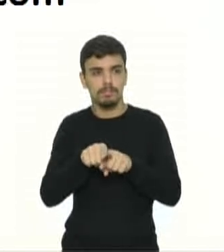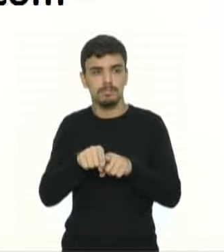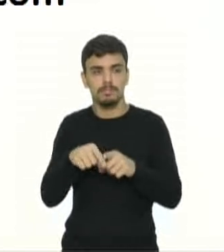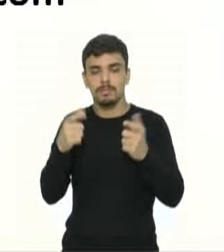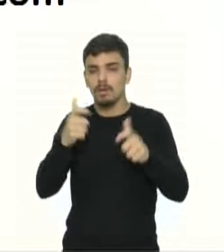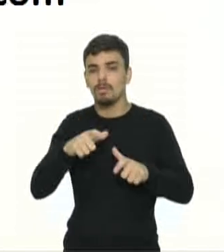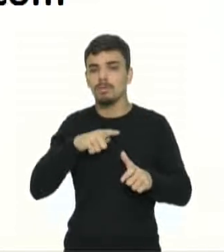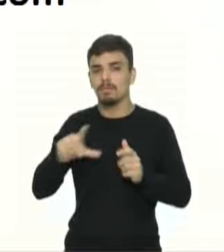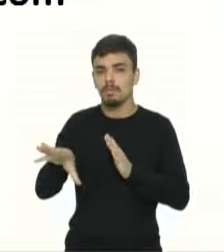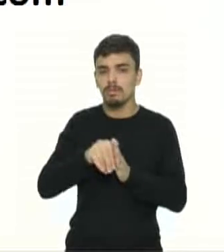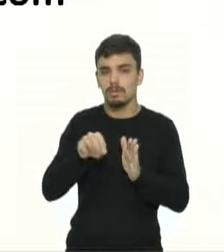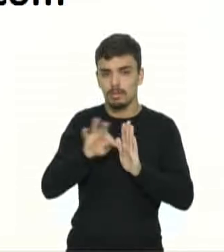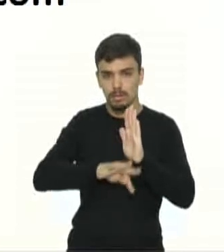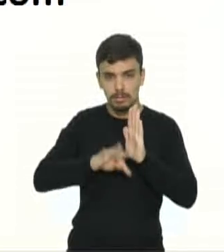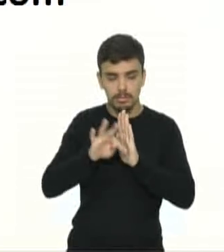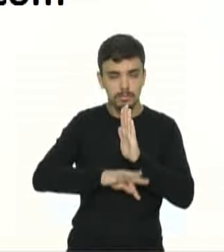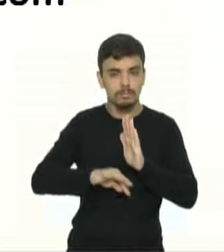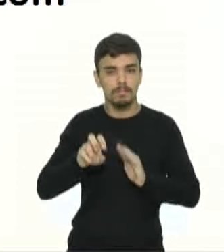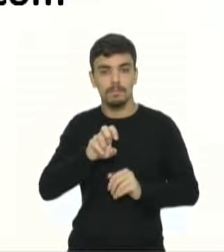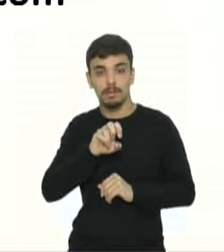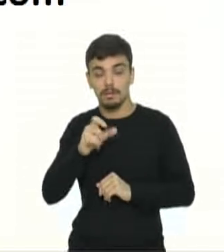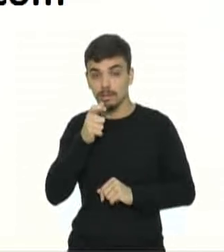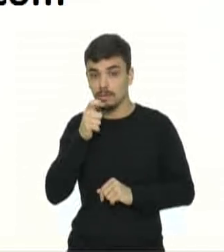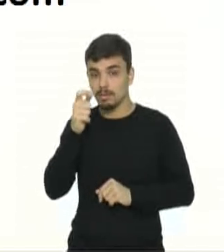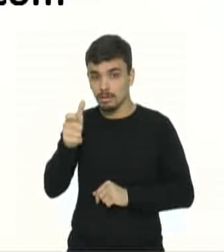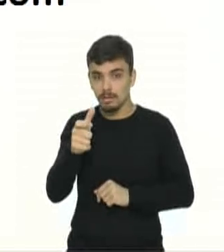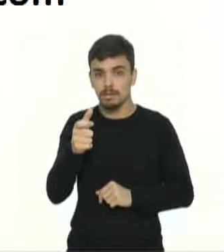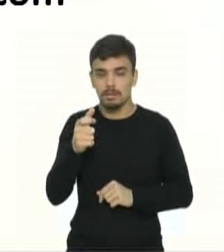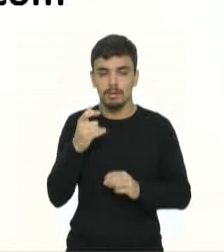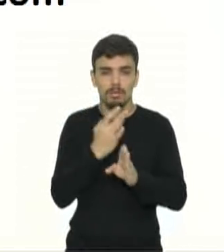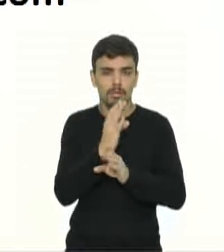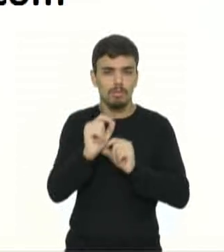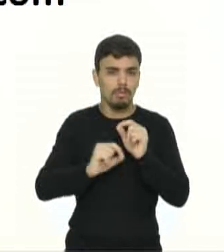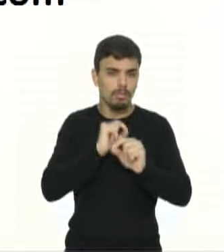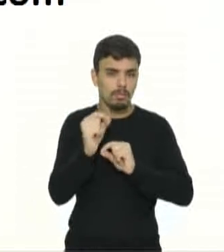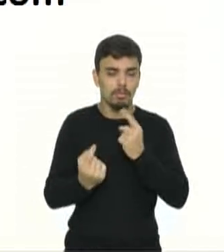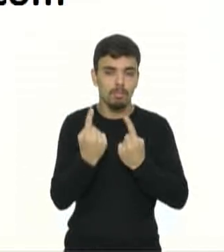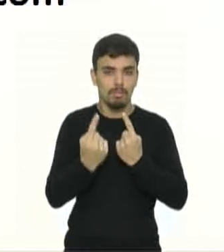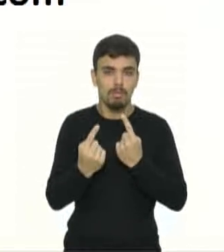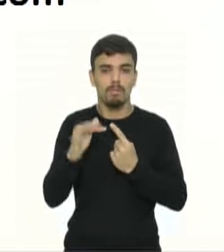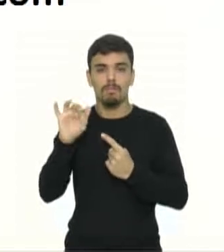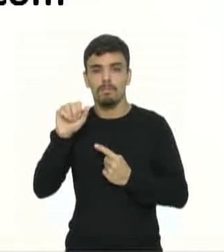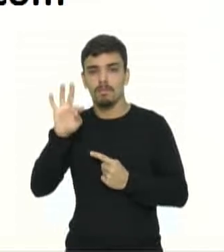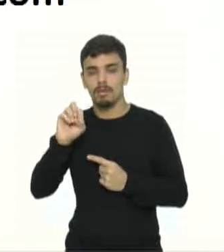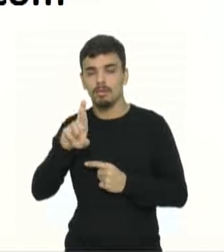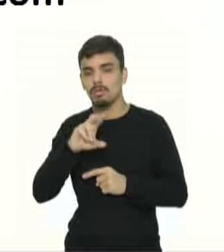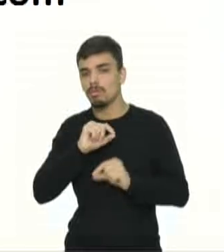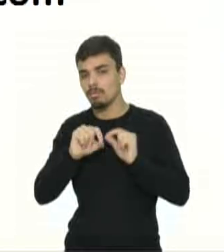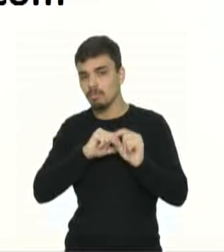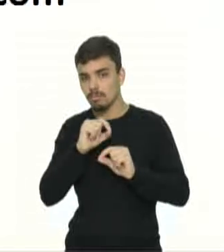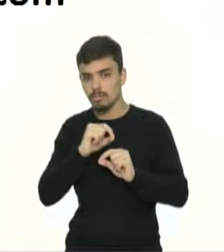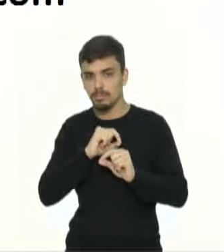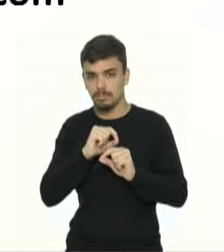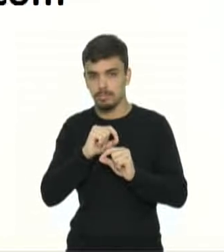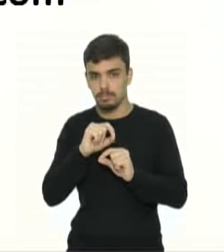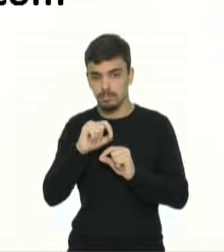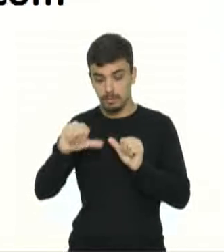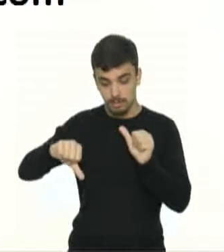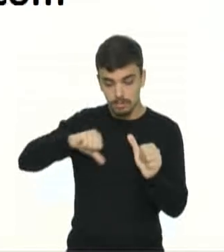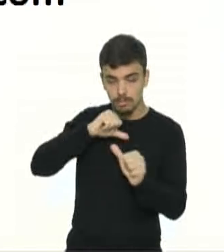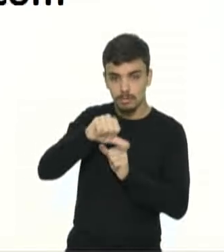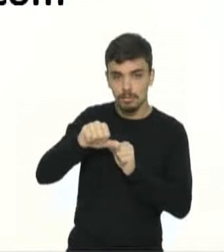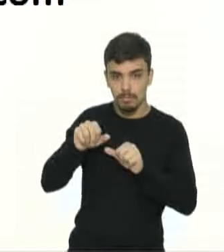onde foi retirado o texto. Cite e discorra sobre o principal fator que permitiu com que o Filartrópoda se